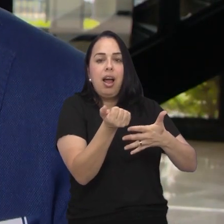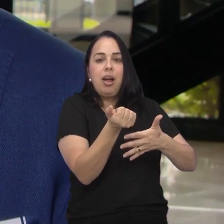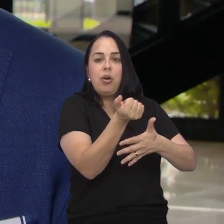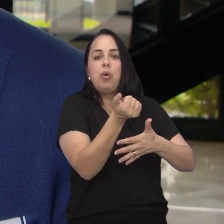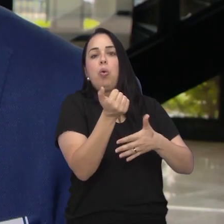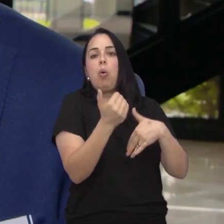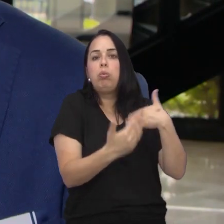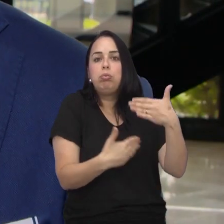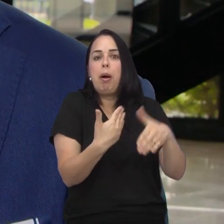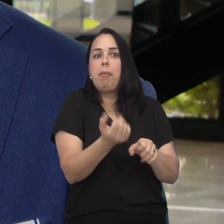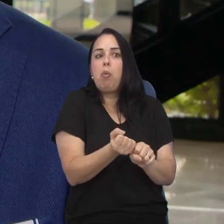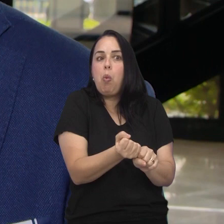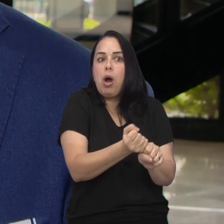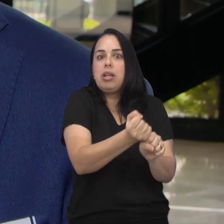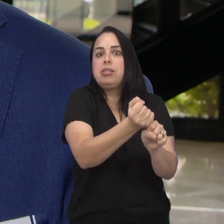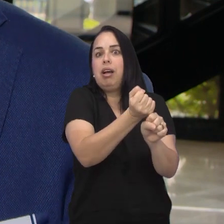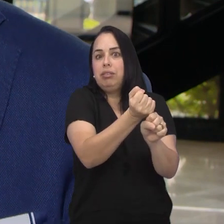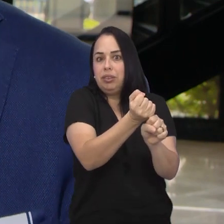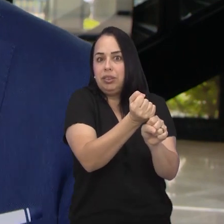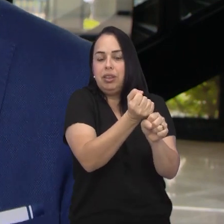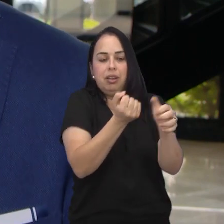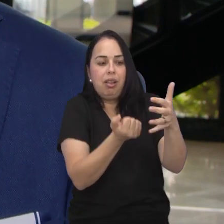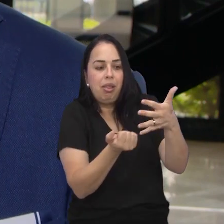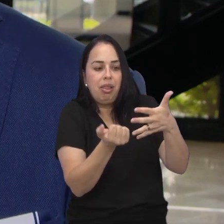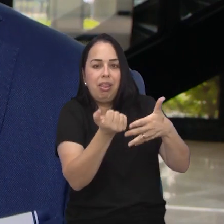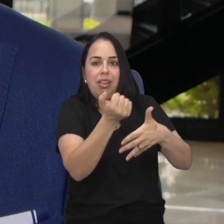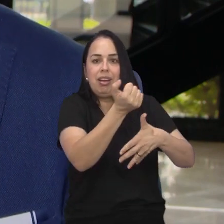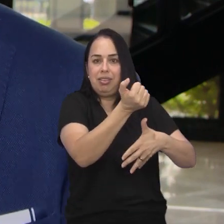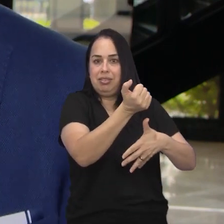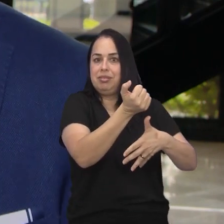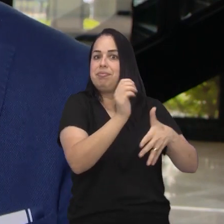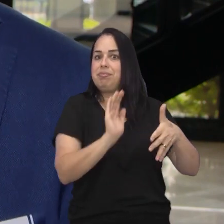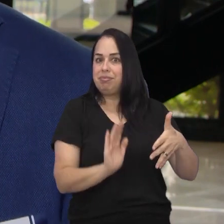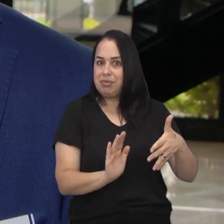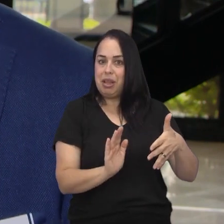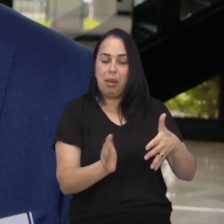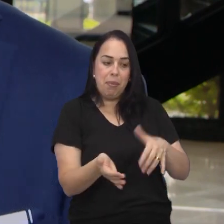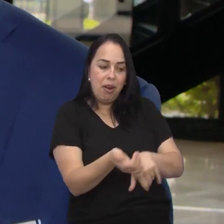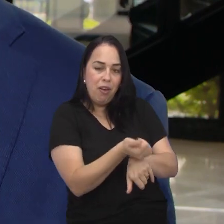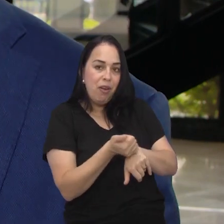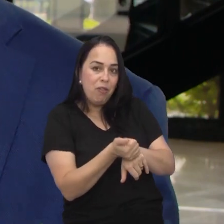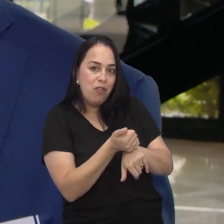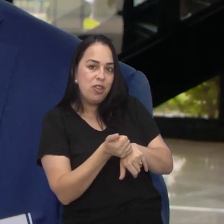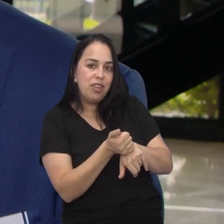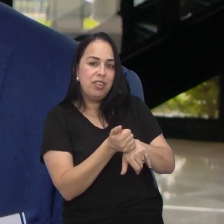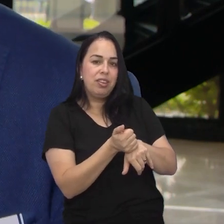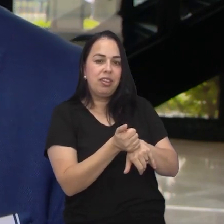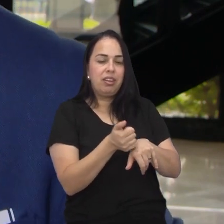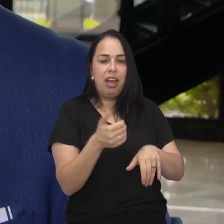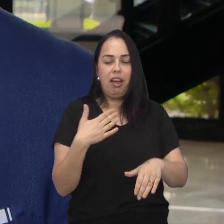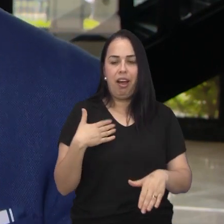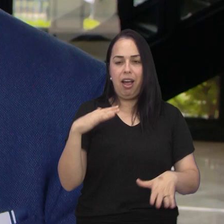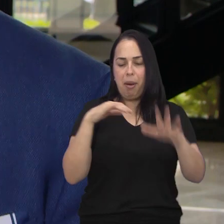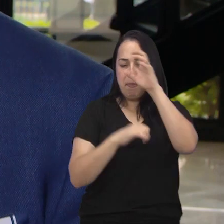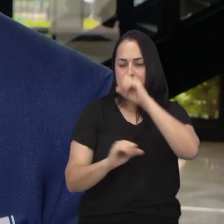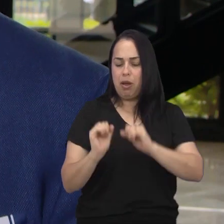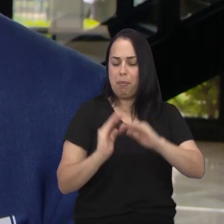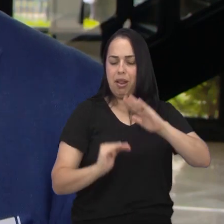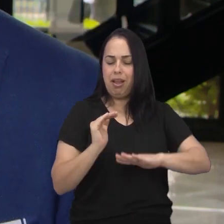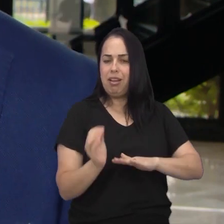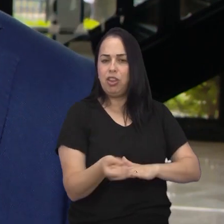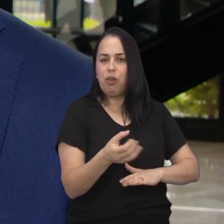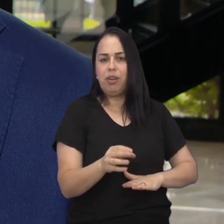crescer profissionalmente com o tempo de carreira. Então, não necessariamente o crescimento dele profissional está vinculado a novas